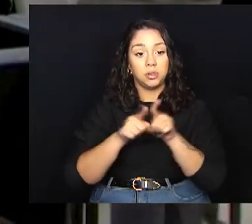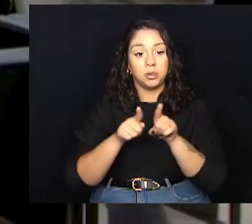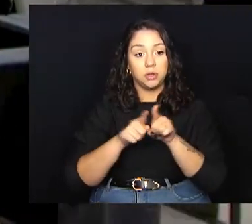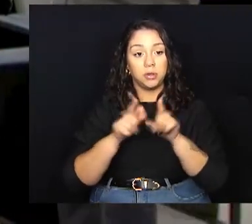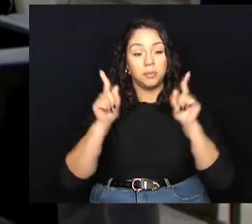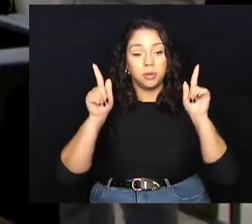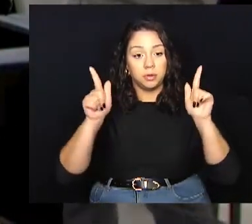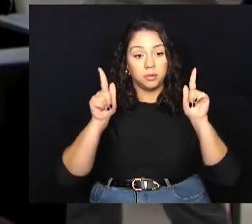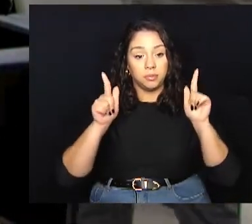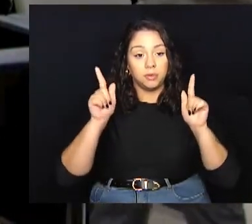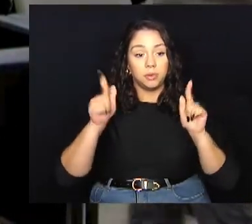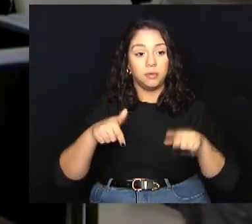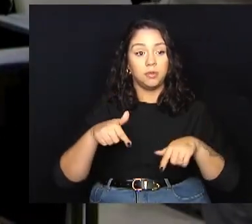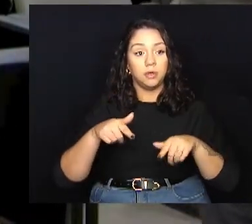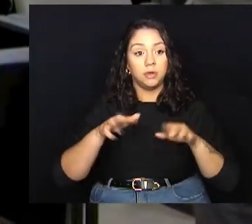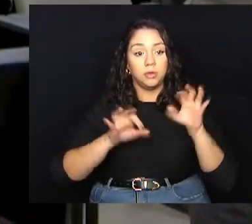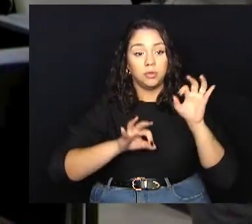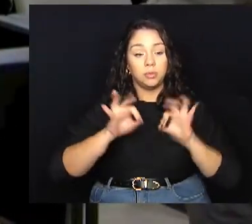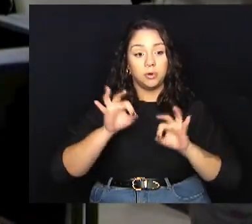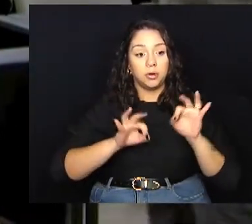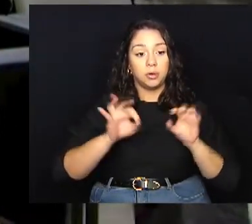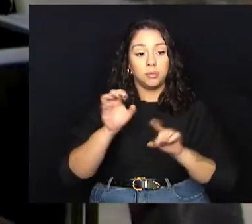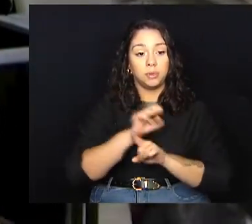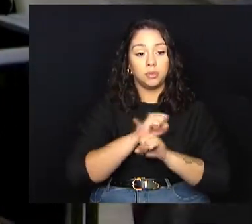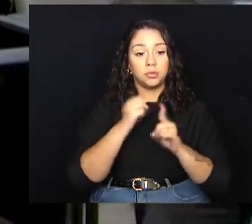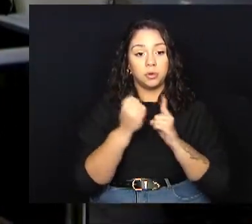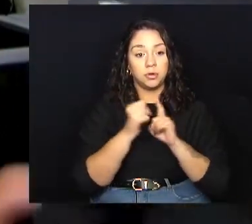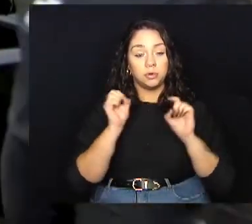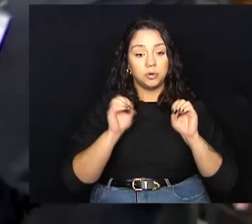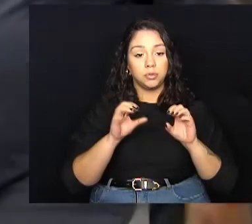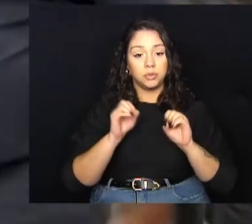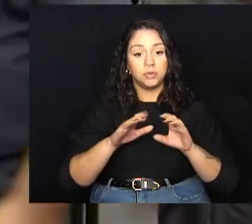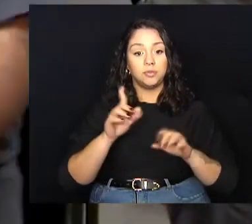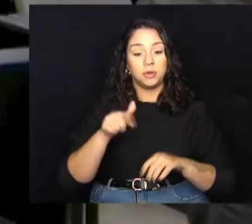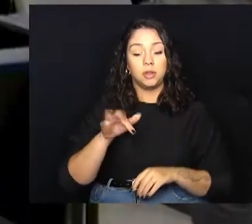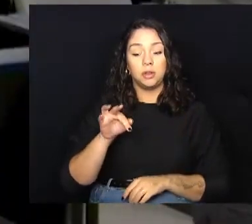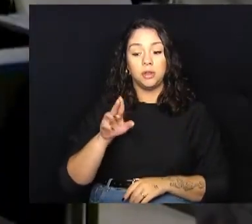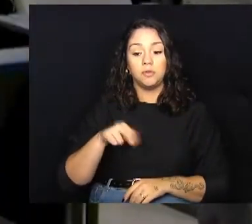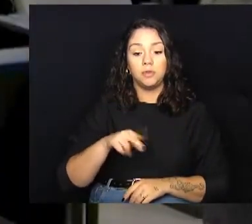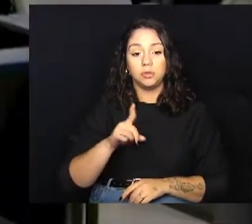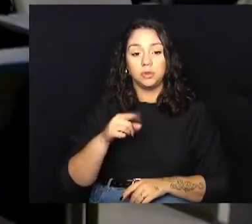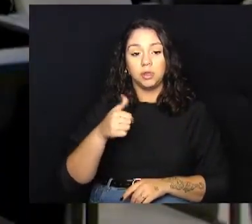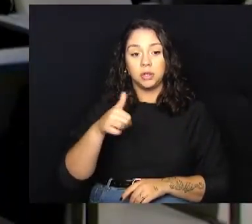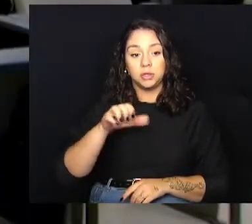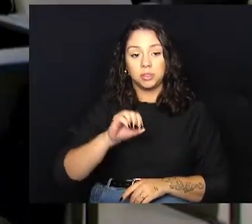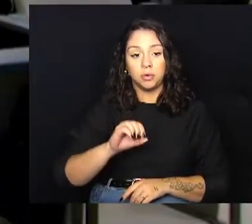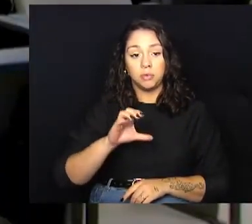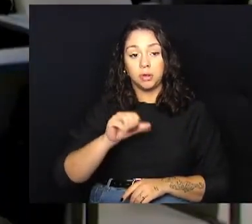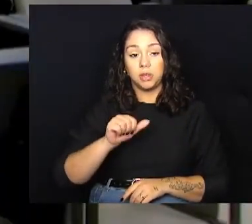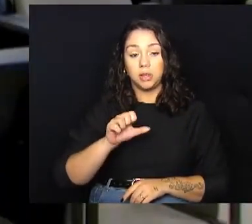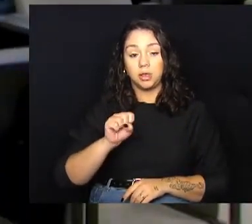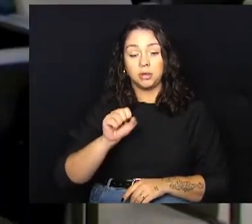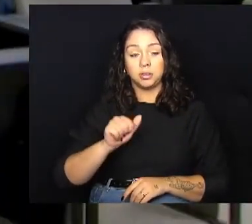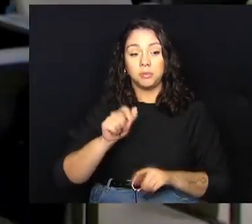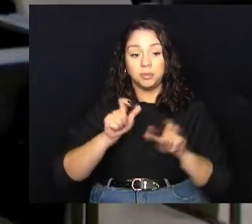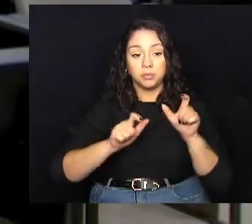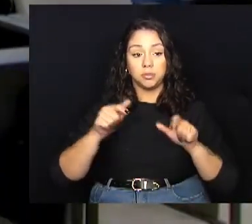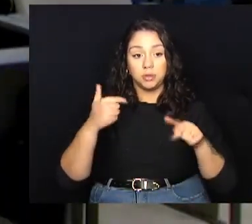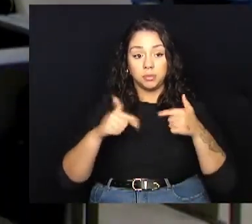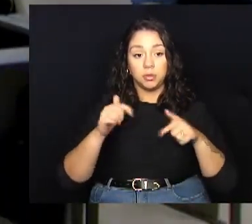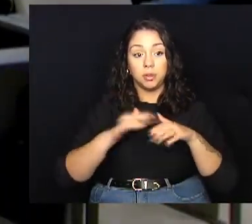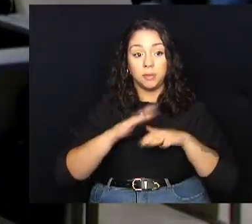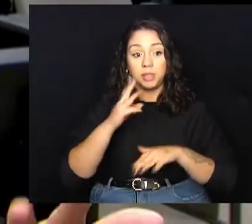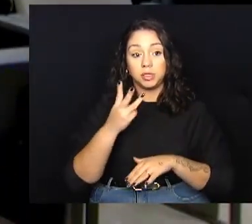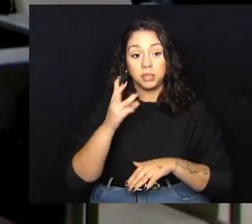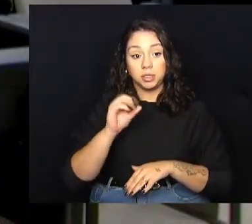do sistema socioeducativo da Fundação Casa São trabalhadores e trabalhadoras que estão em greve há mais de 30